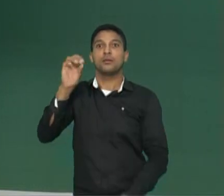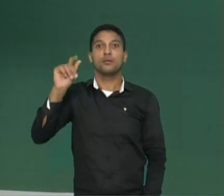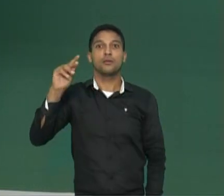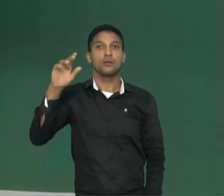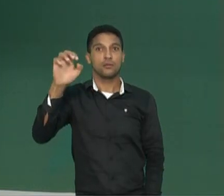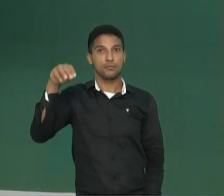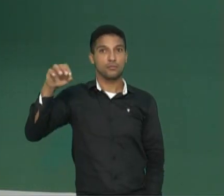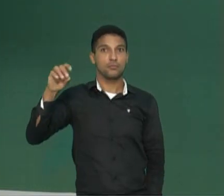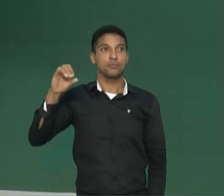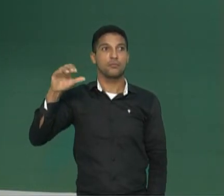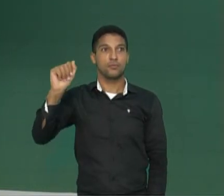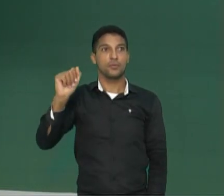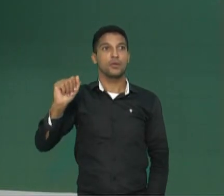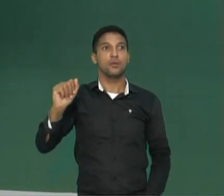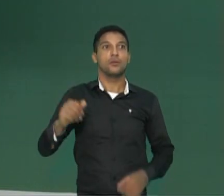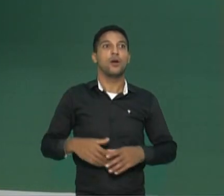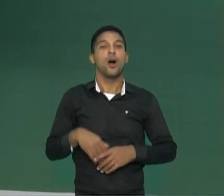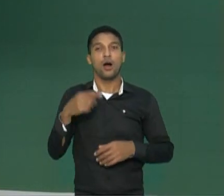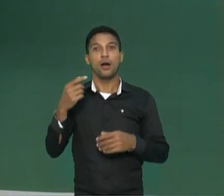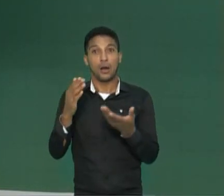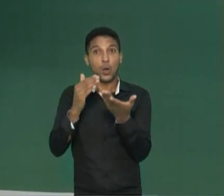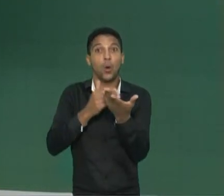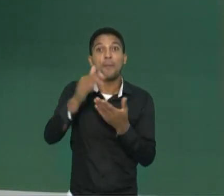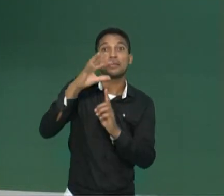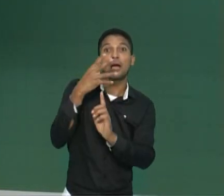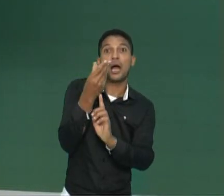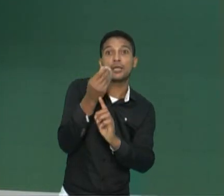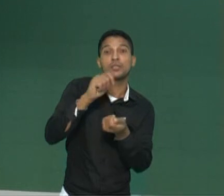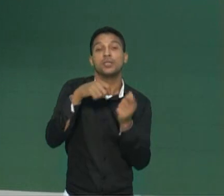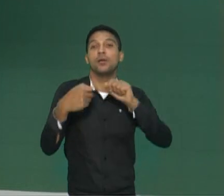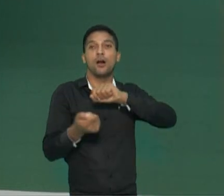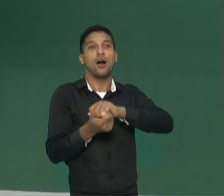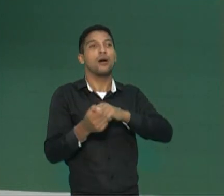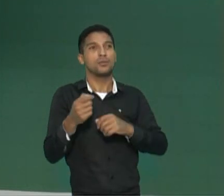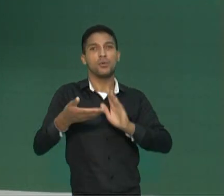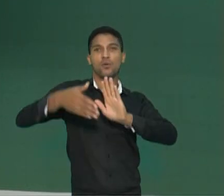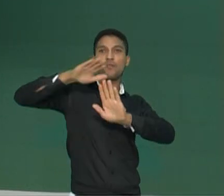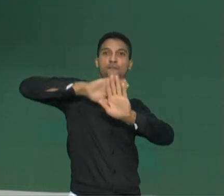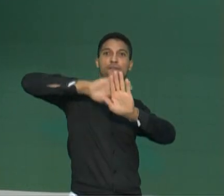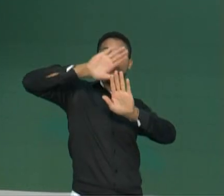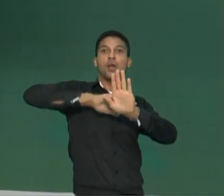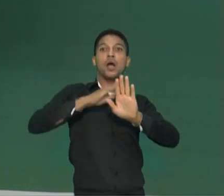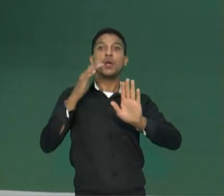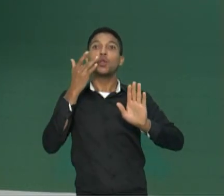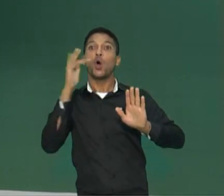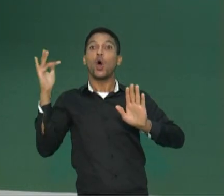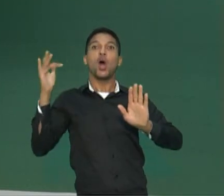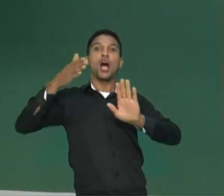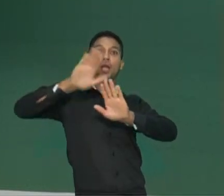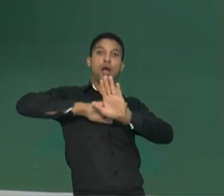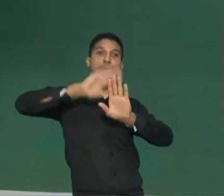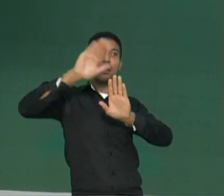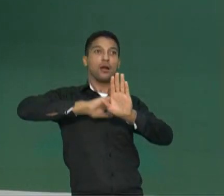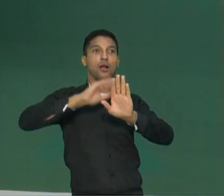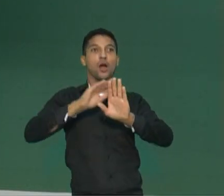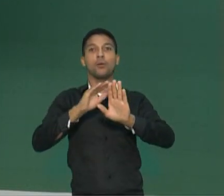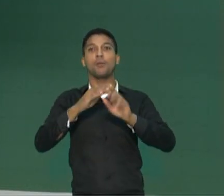parte dourada, aquela parte folheada, ouro, né, para enriquecer, que contava história, normalmente tinha um pouco texto e muita imagem,